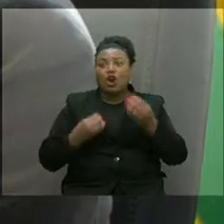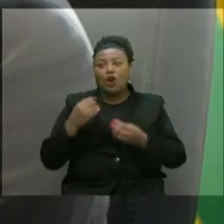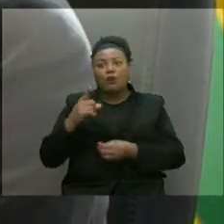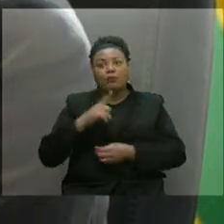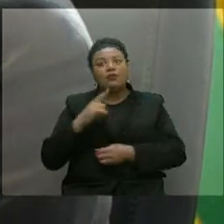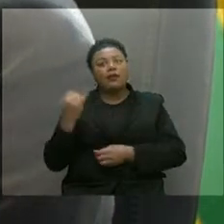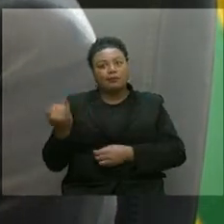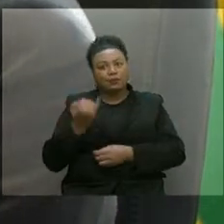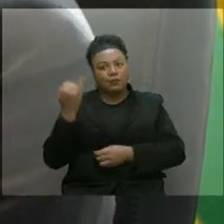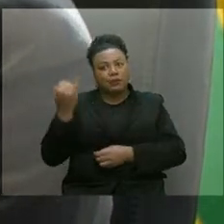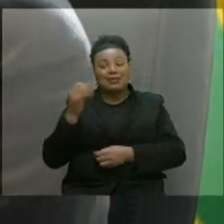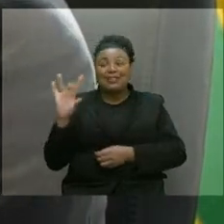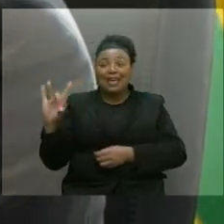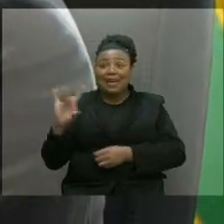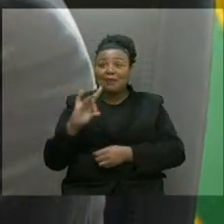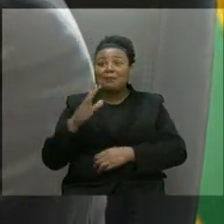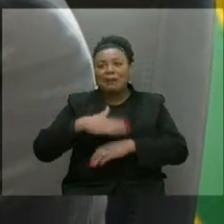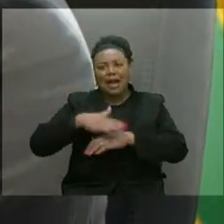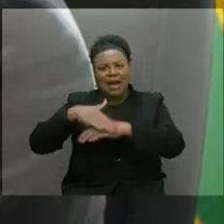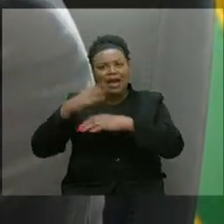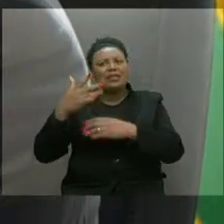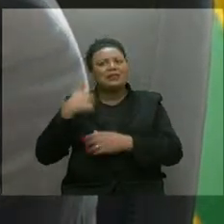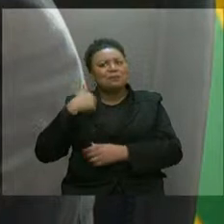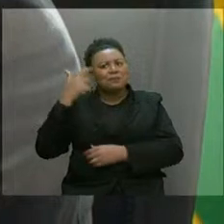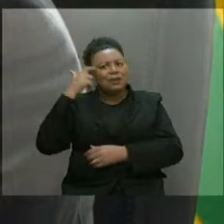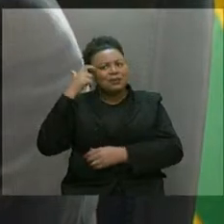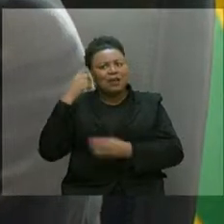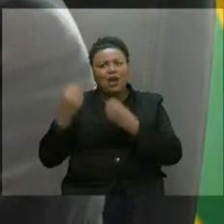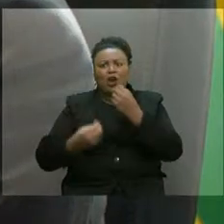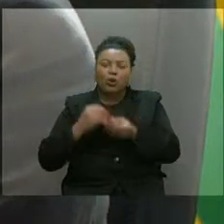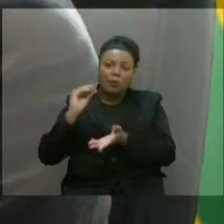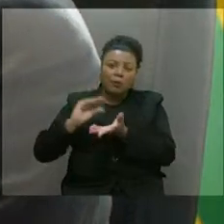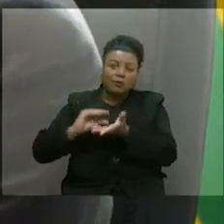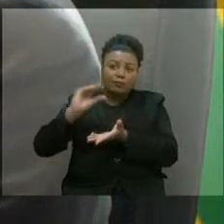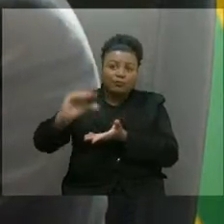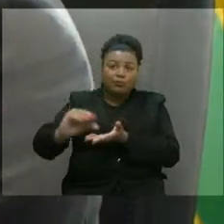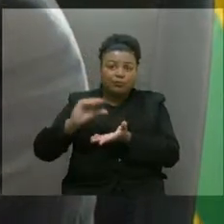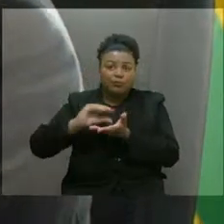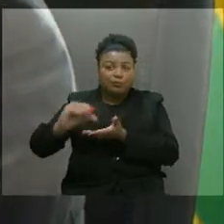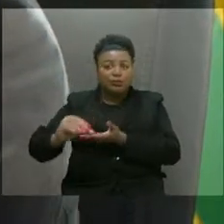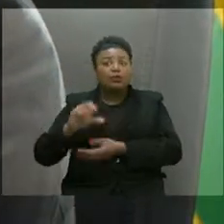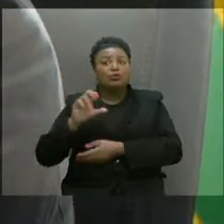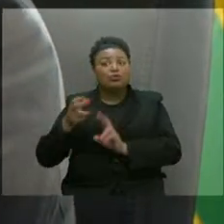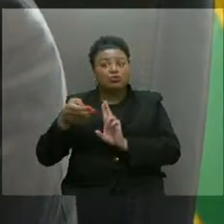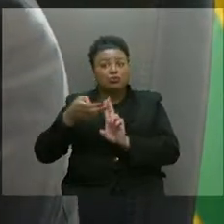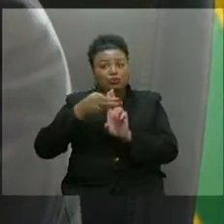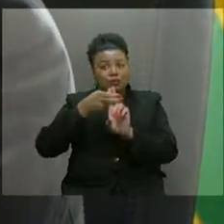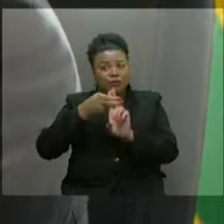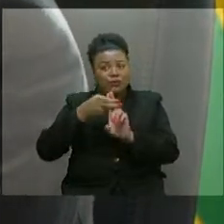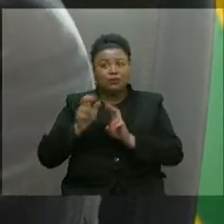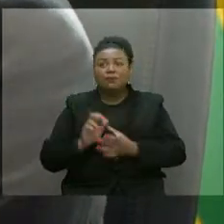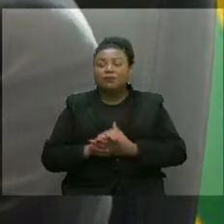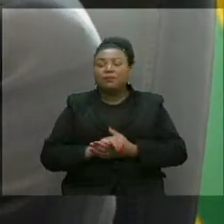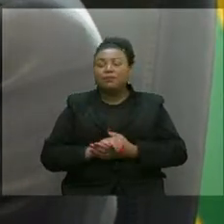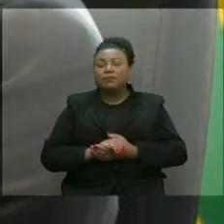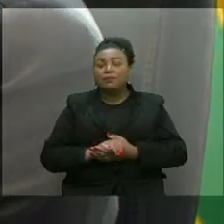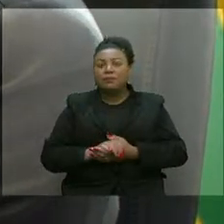nossa importância de cada vez mais repensar o financiamento do Sistema Único de Saúde?